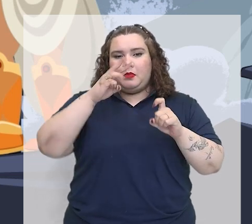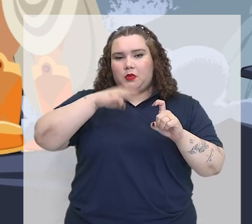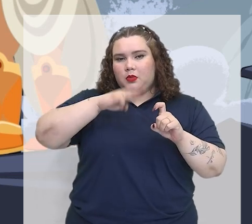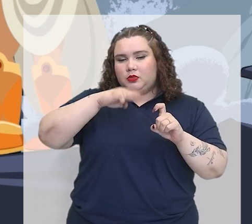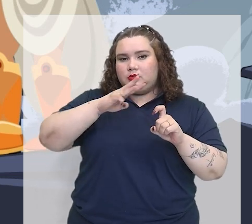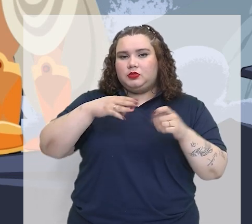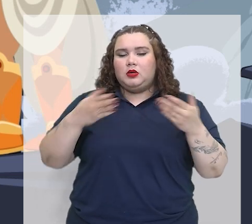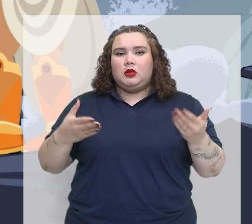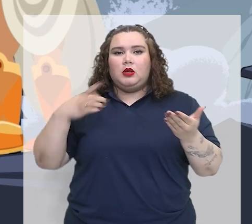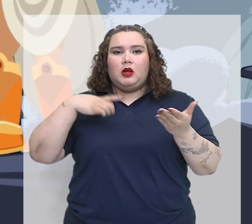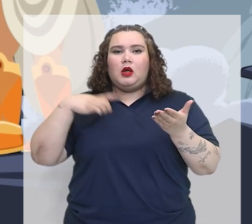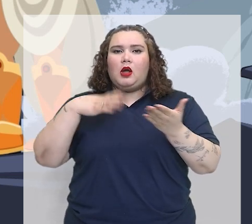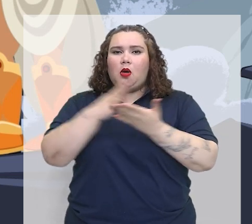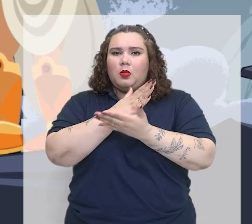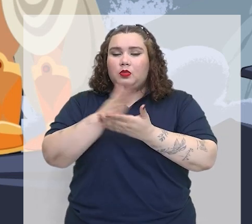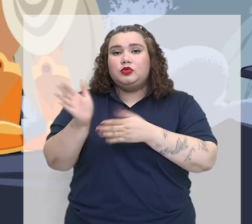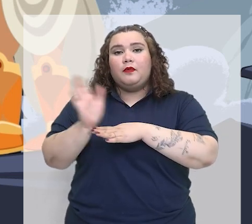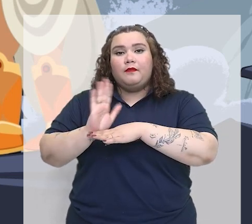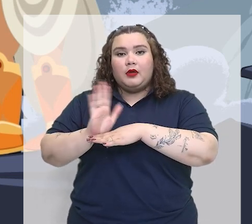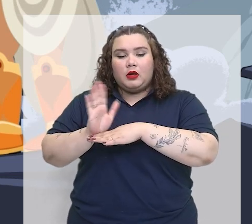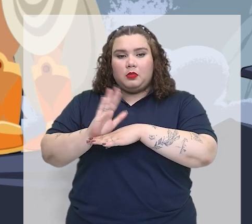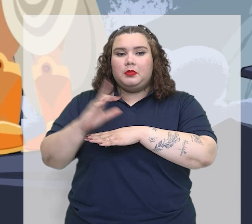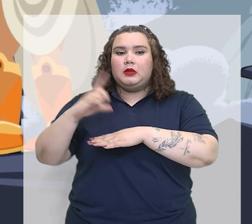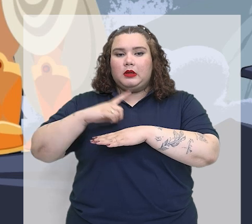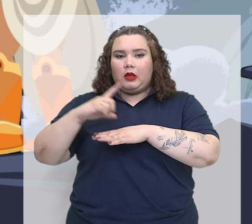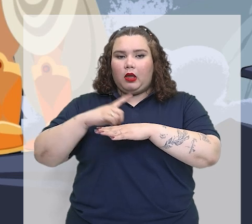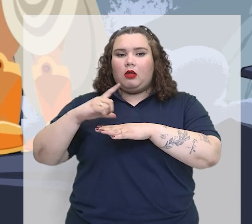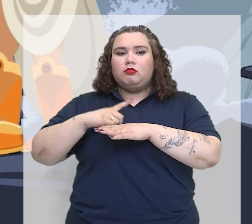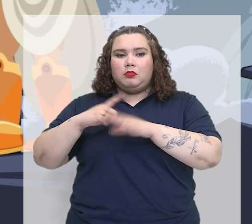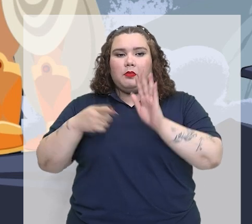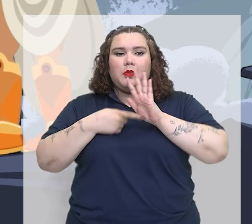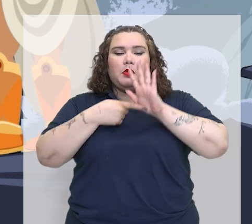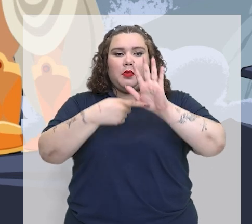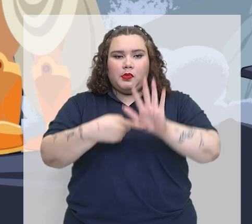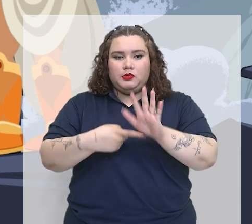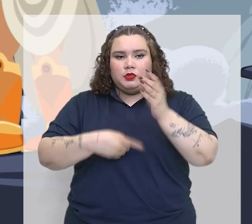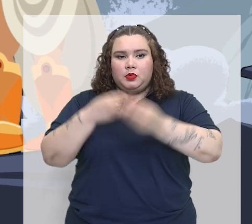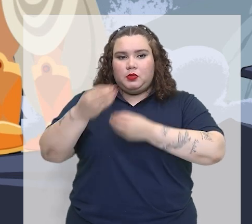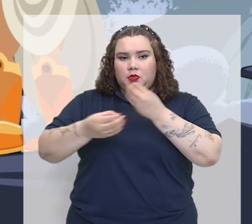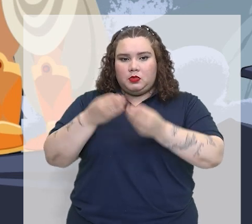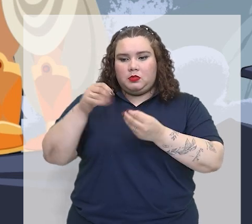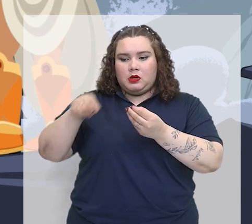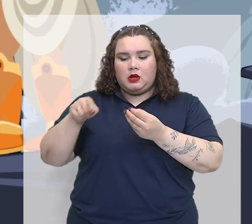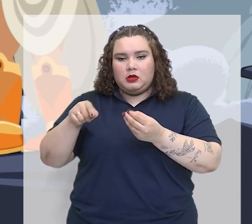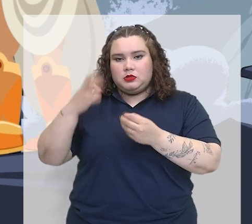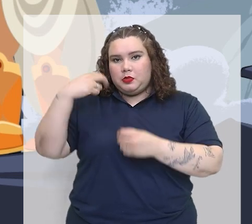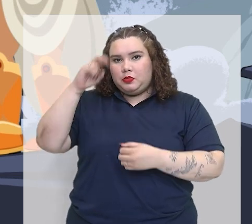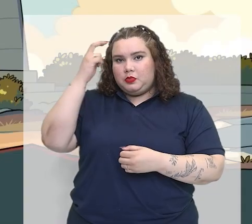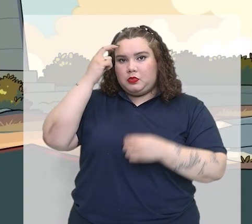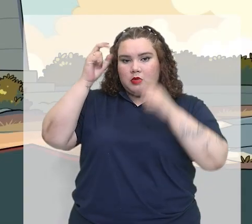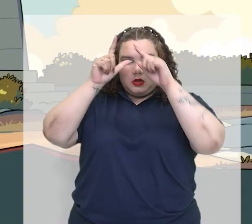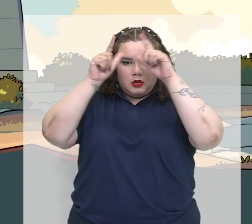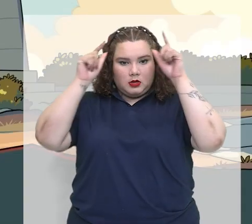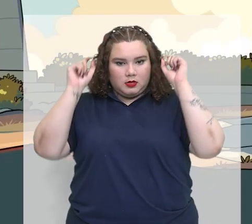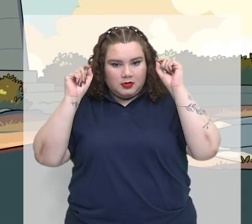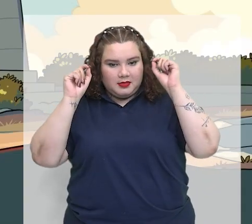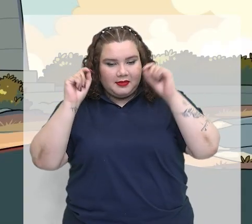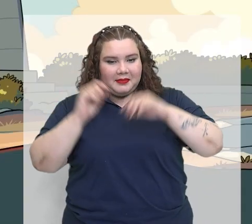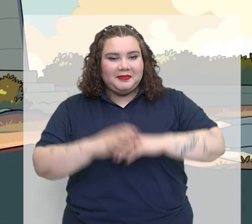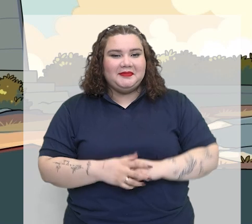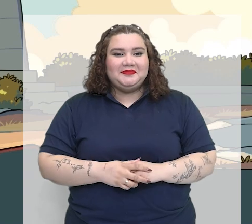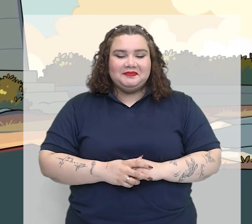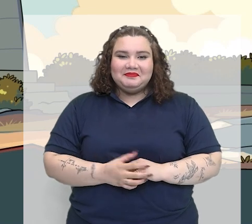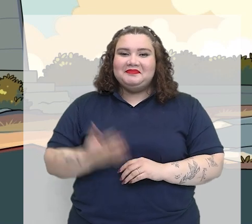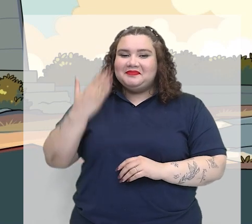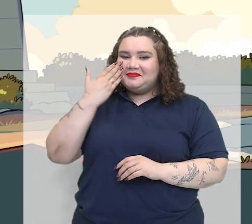né, alguns filmes que ainda passam, né, essa importância, então, dessa cultura grega. Olha que legal, gente,